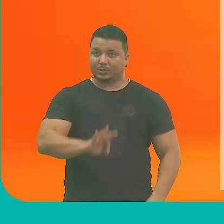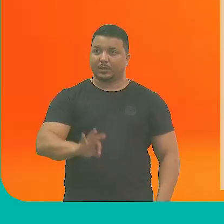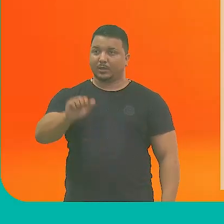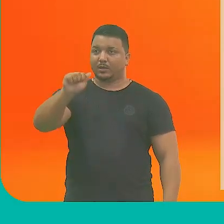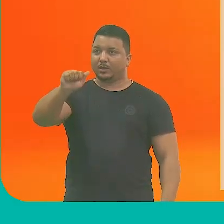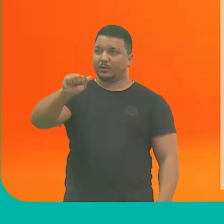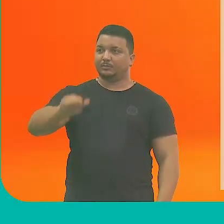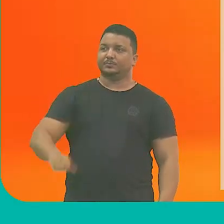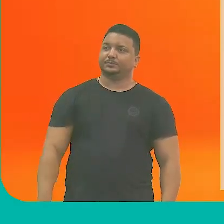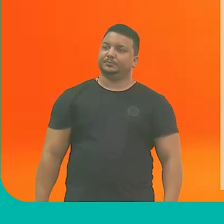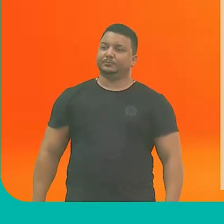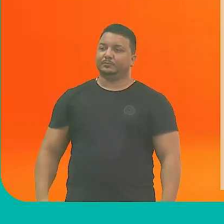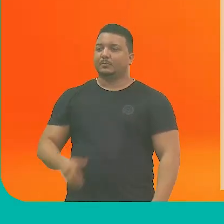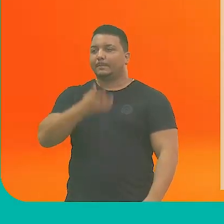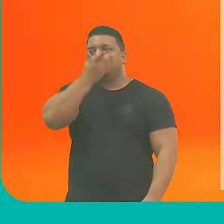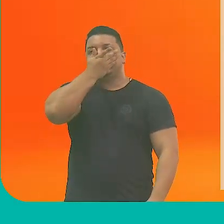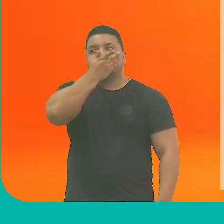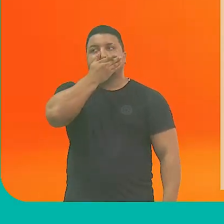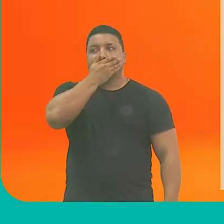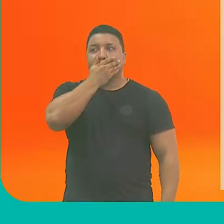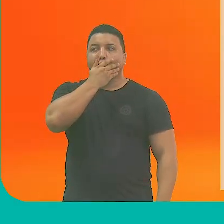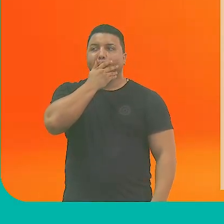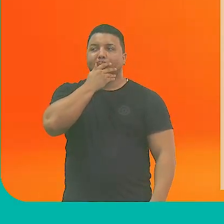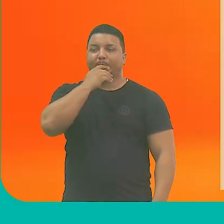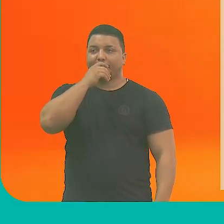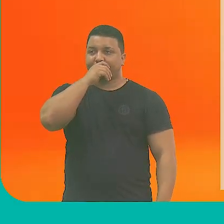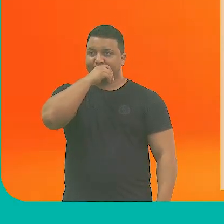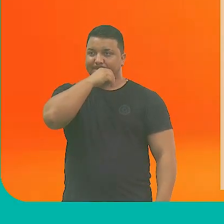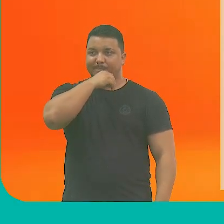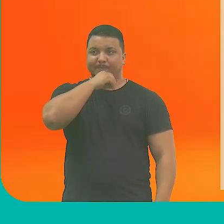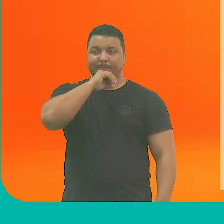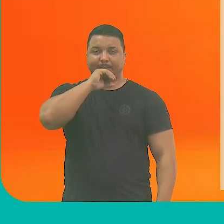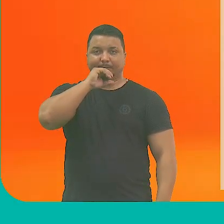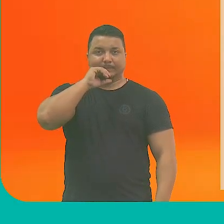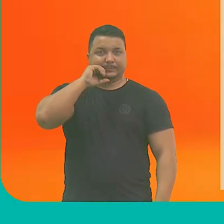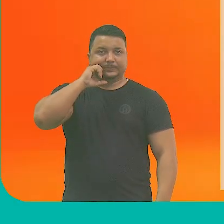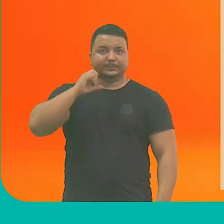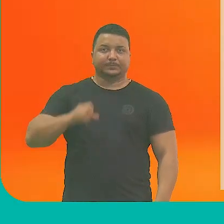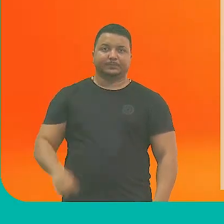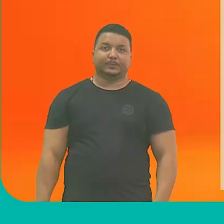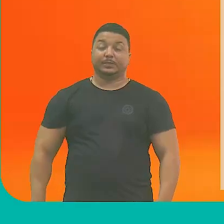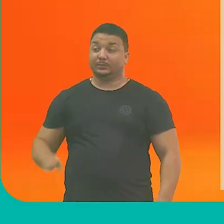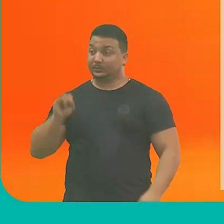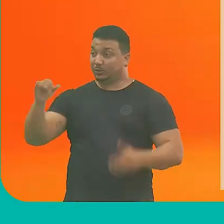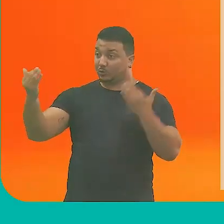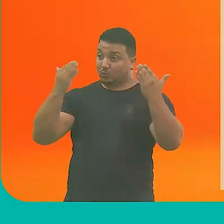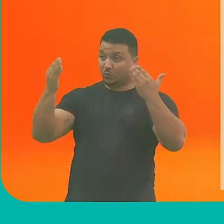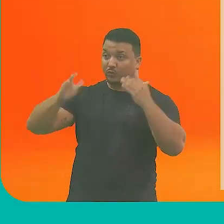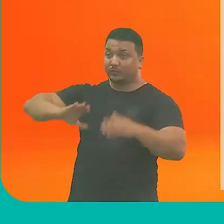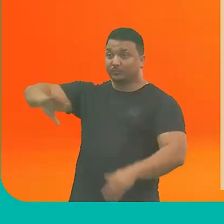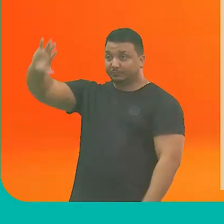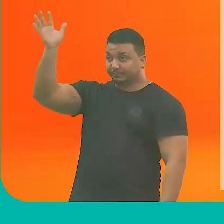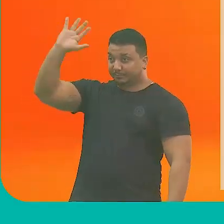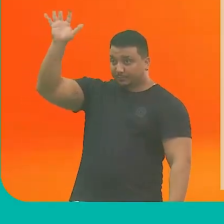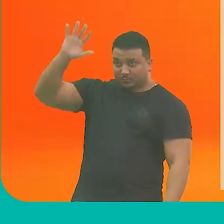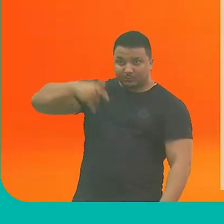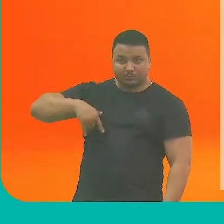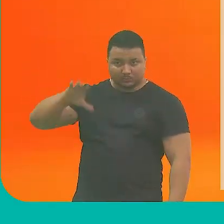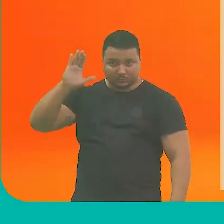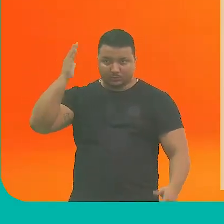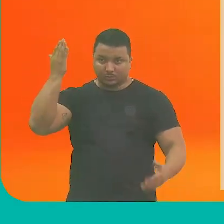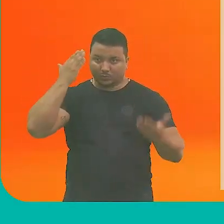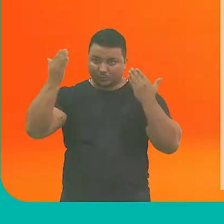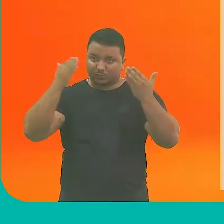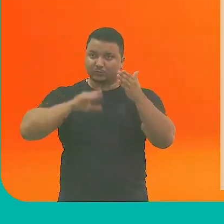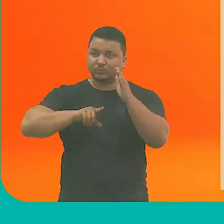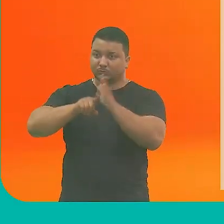1, item A. Tranquilo até aí? Perfeito? Show? Qualquer dúvida é só fazer um sinal com a mão assim que a gente repete, a gente